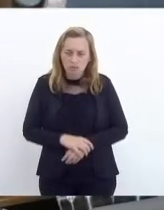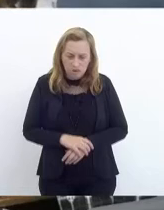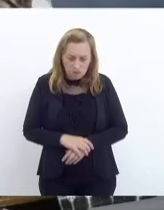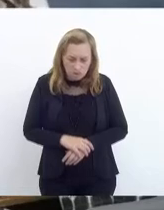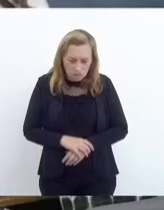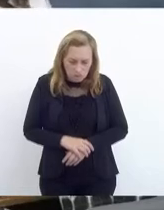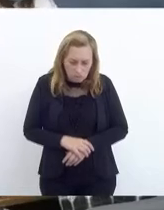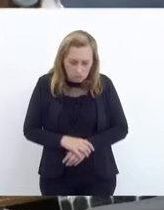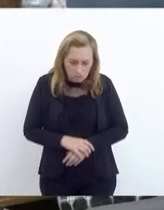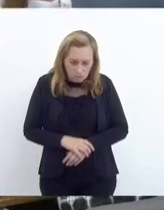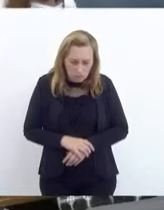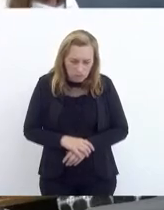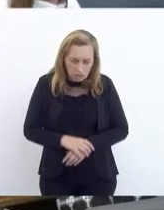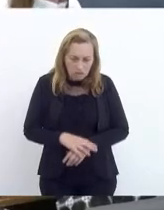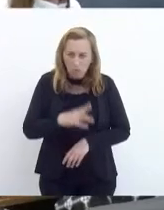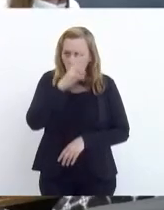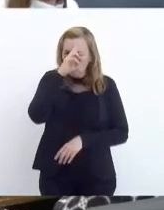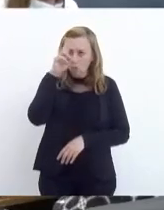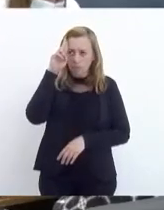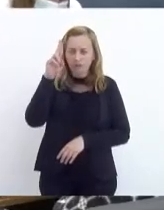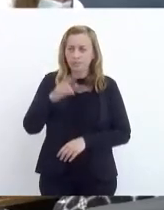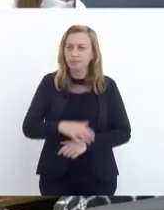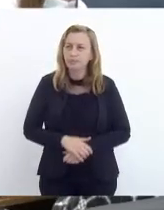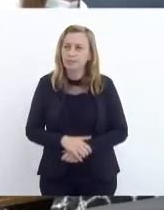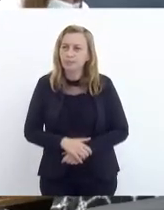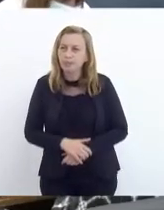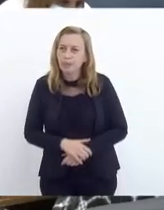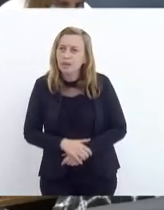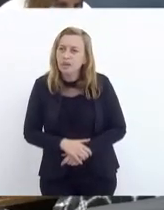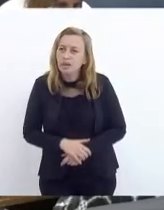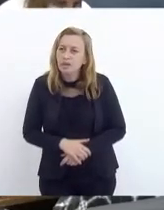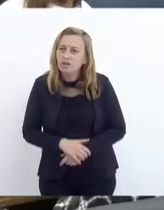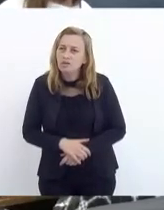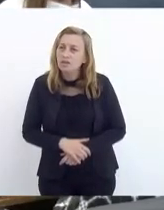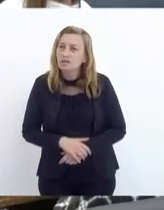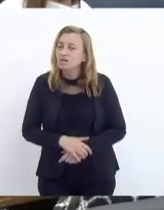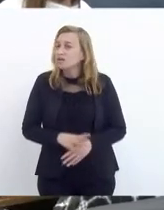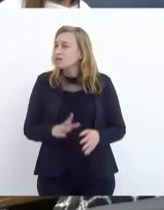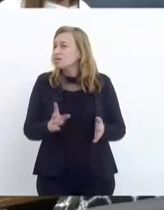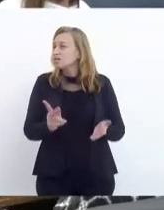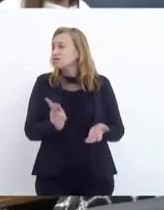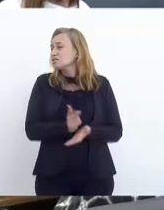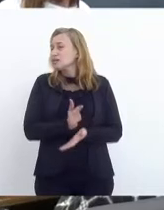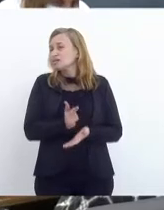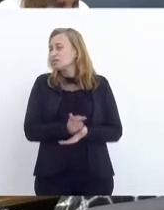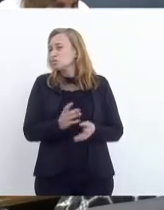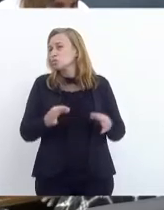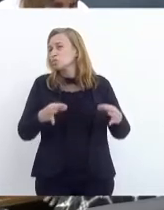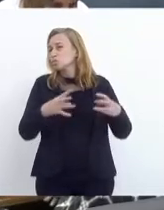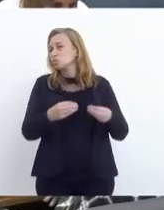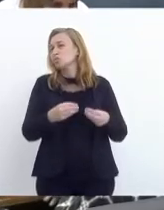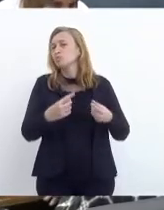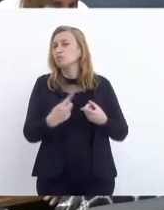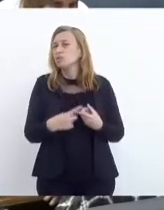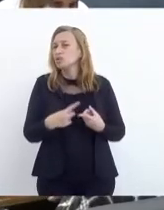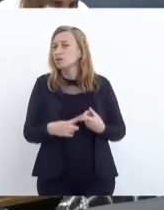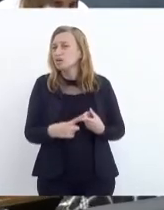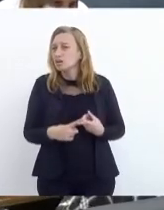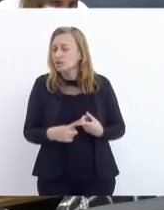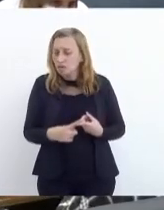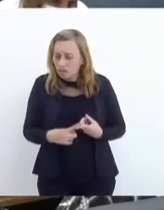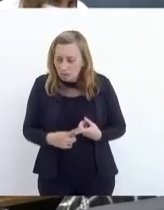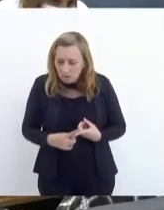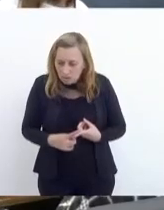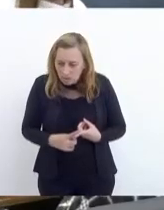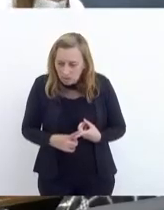do delivery, aí é esse, então, é uma imoralidade total, total. Quer dizer,